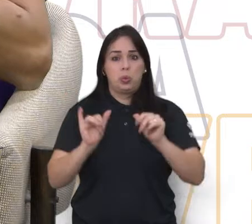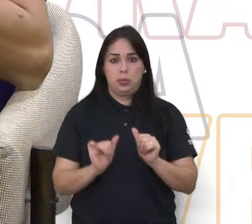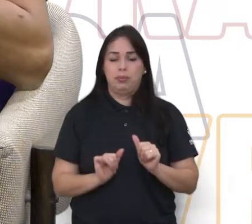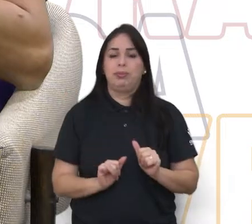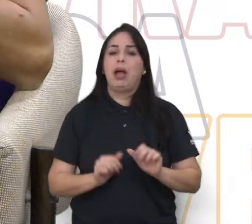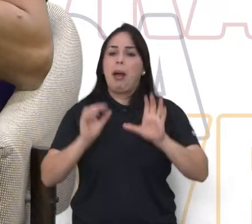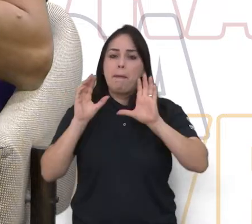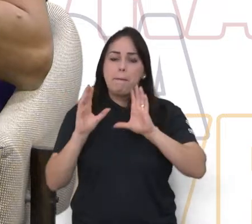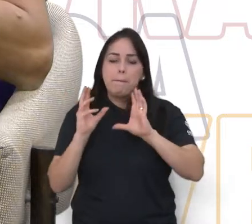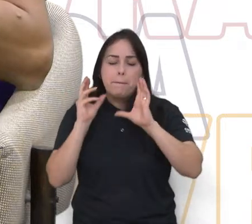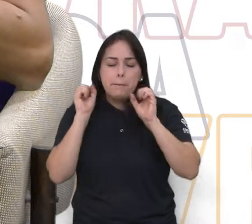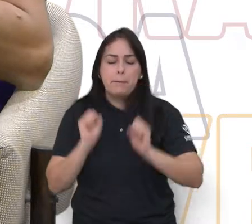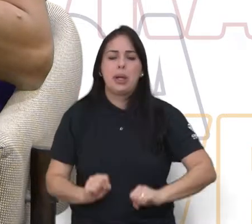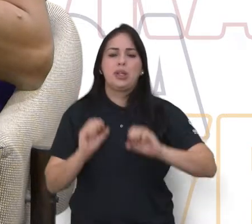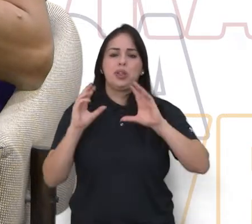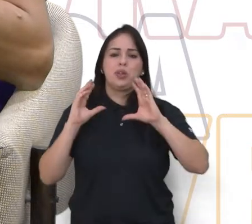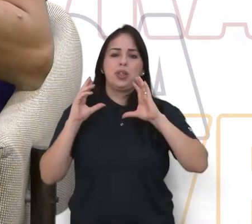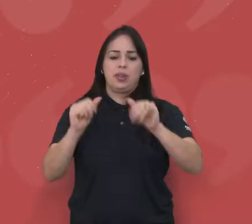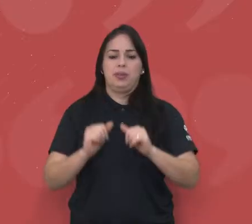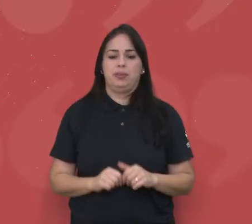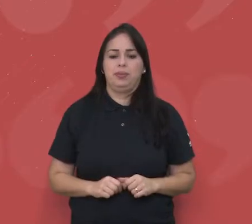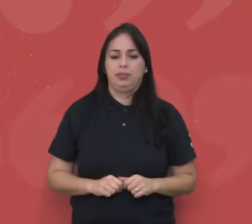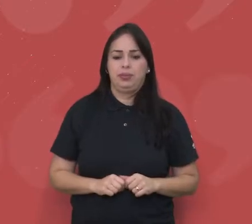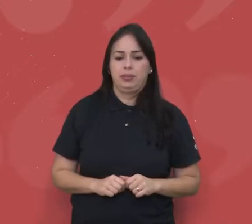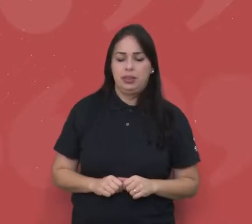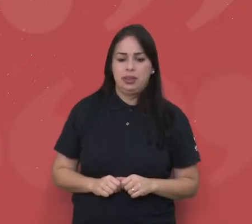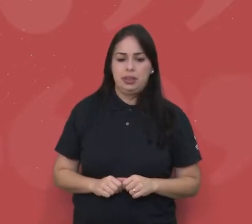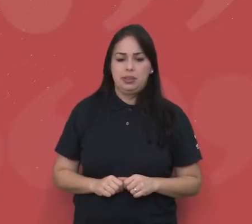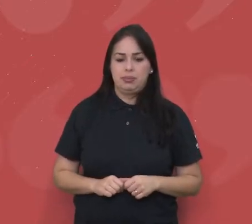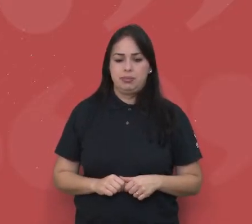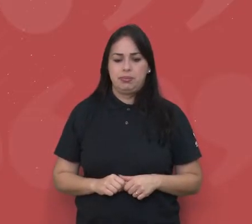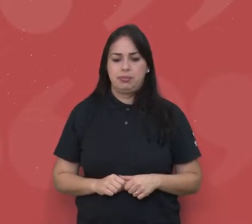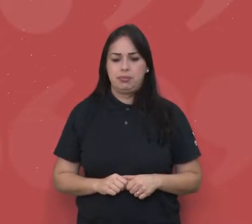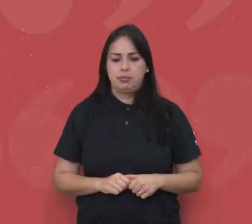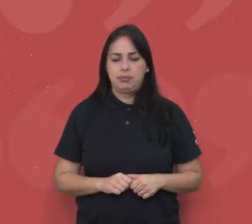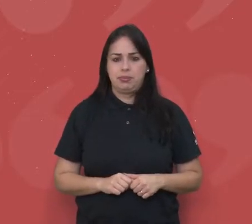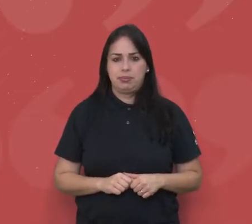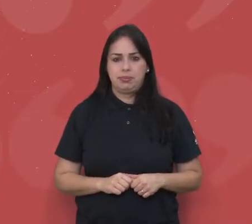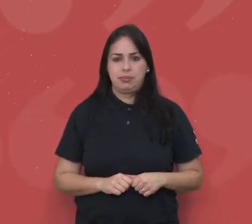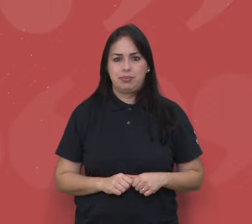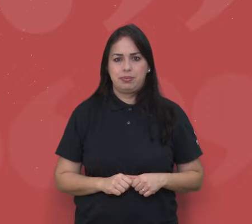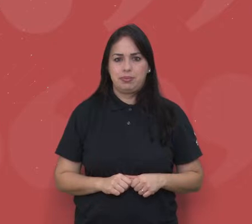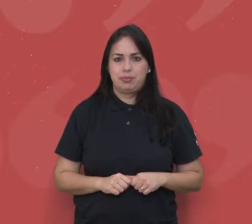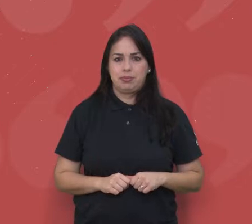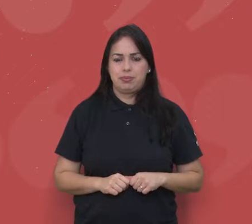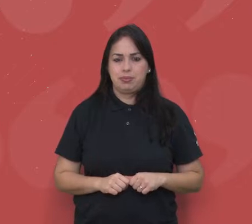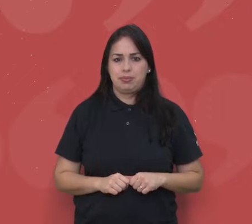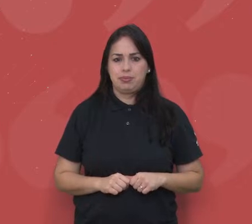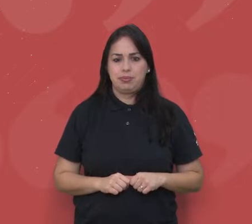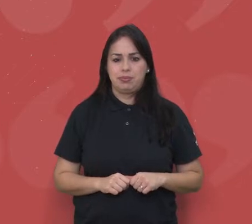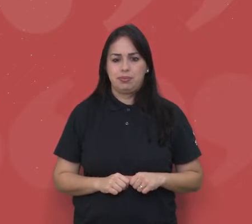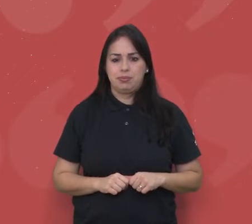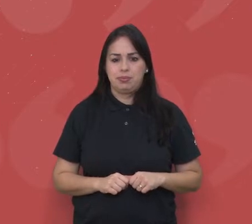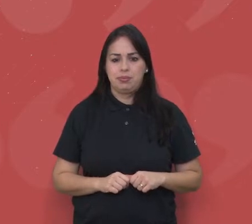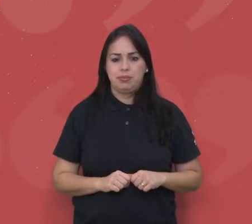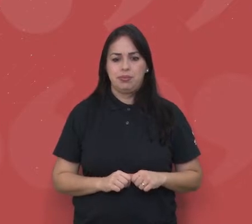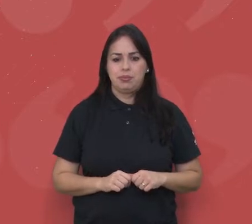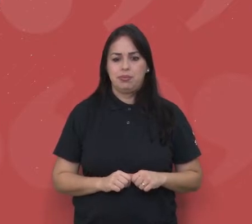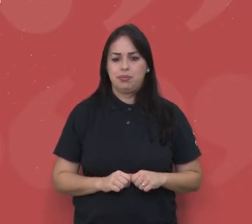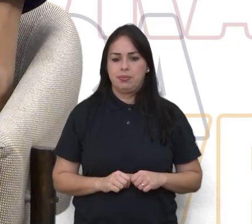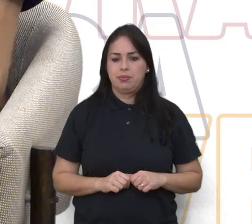Pode ser pendurado num painel sonoro. Qualquer pessoa pode fazer instrumentos musicais em